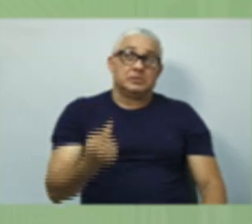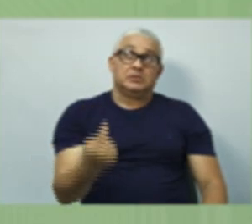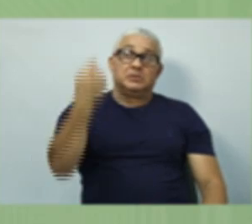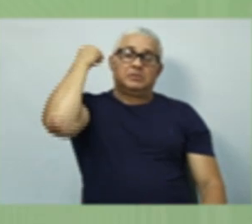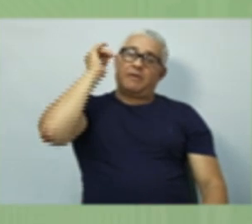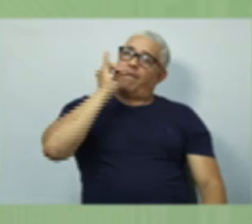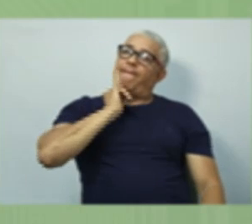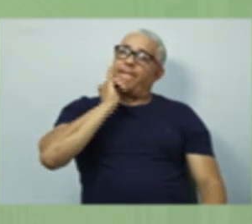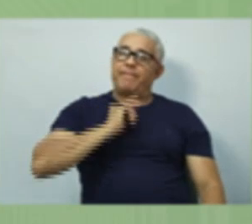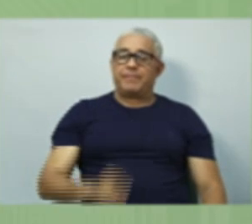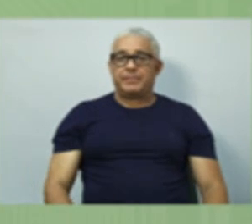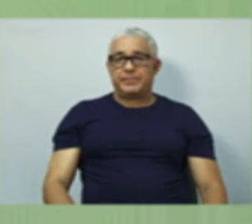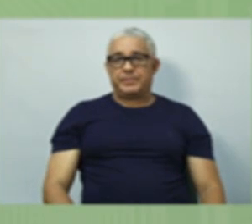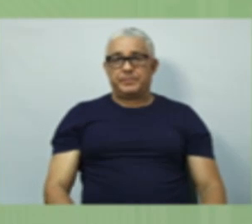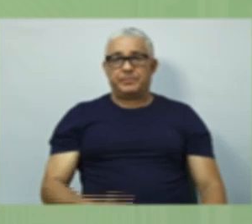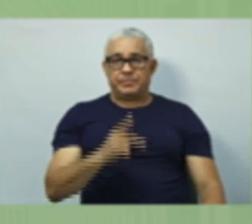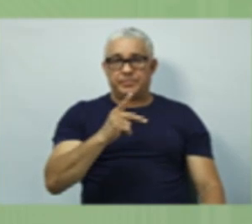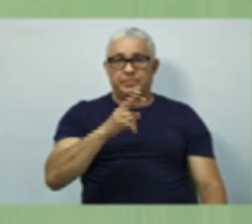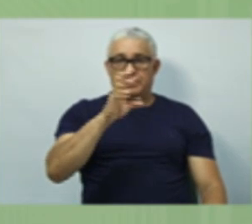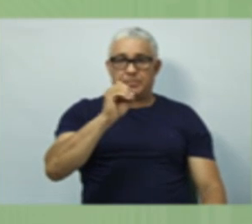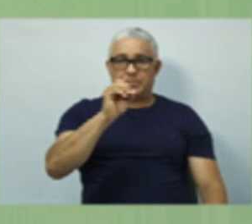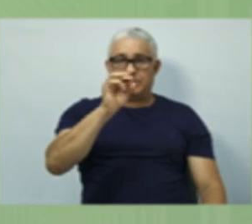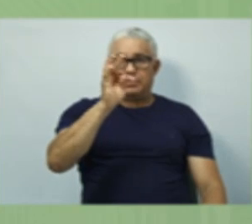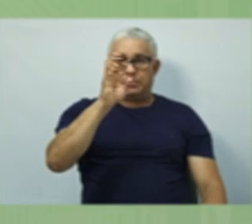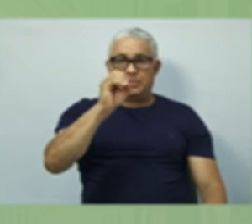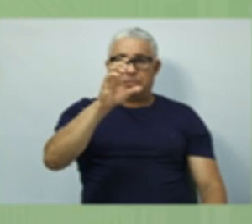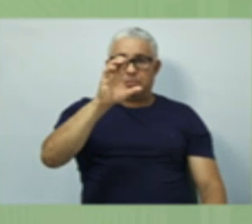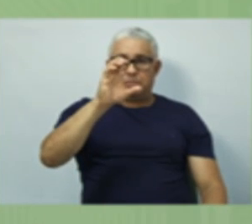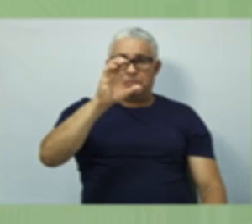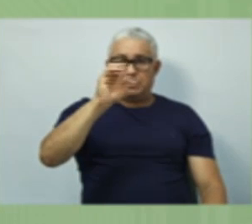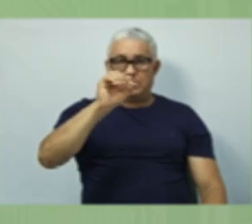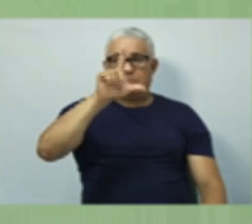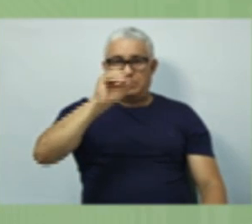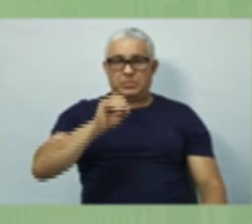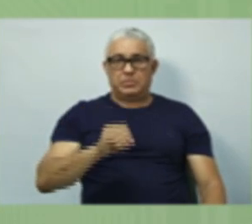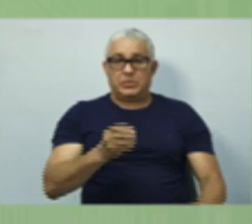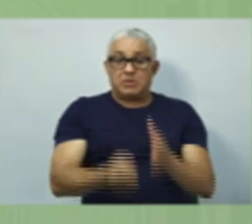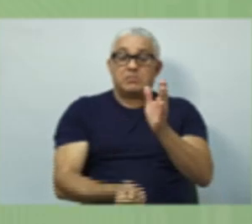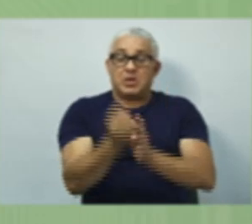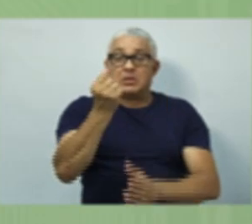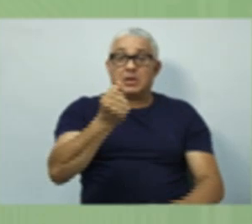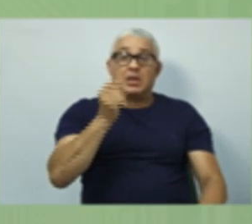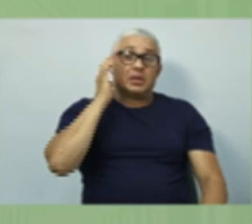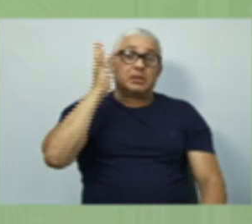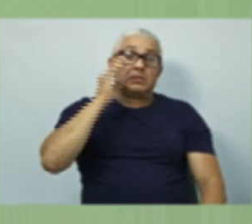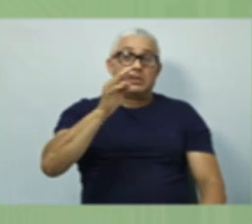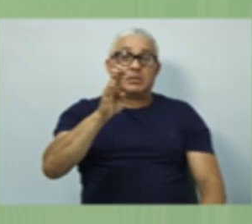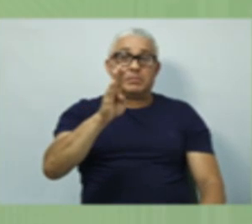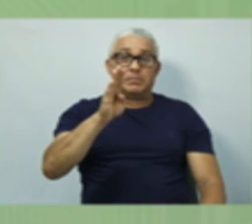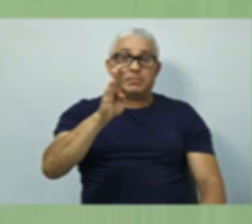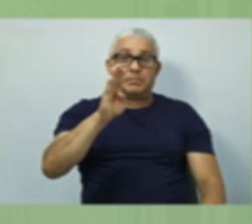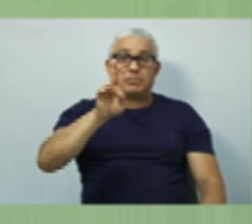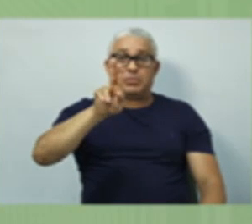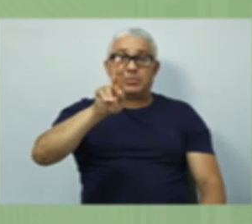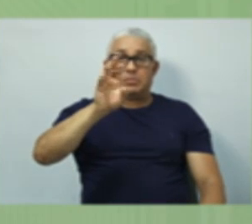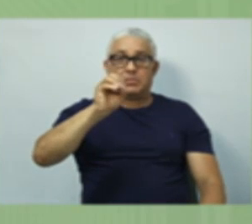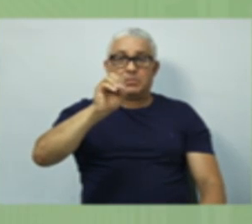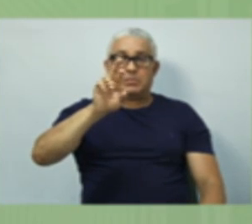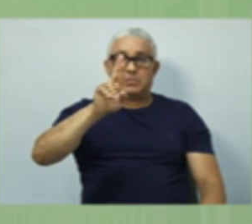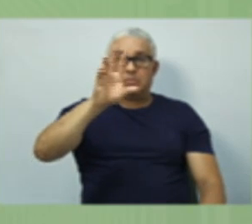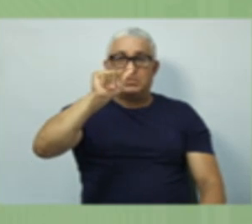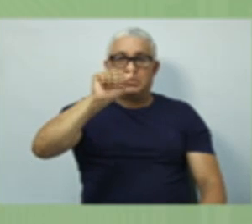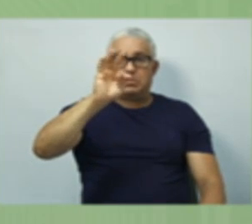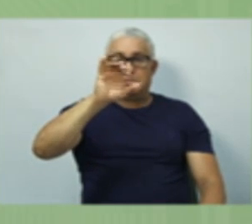por exemplo, o protocolo surgiu aí na teoria burocrática e na estruturalista para